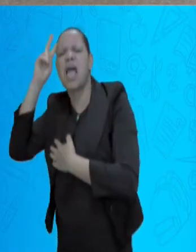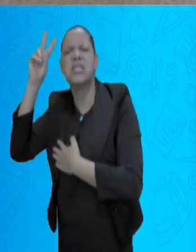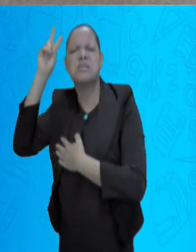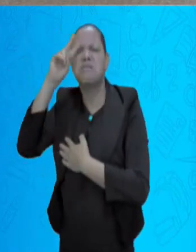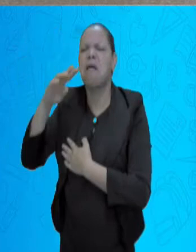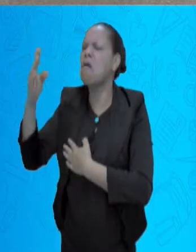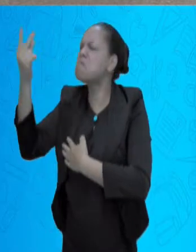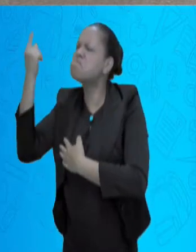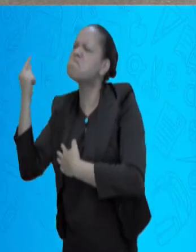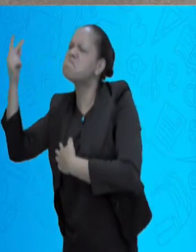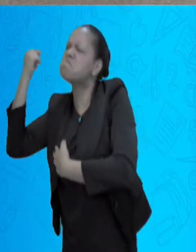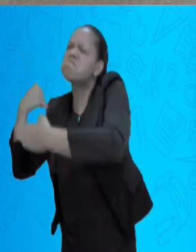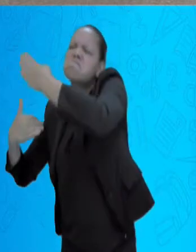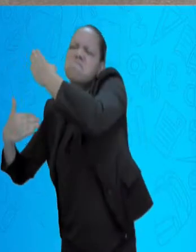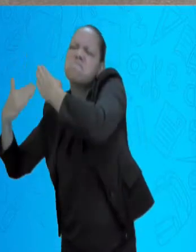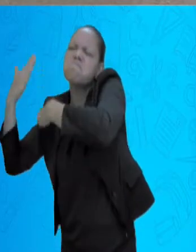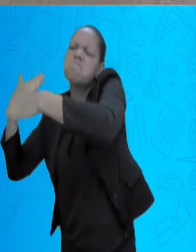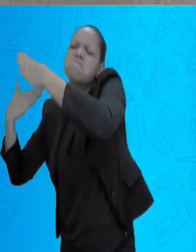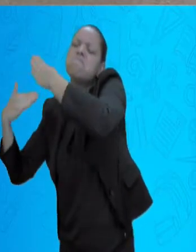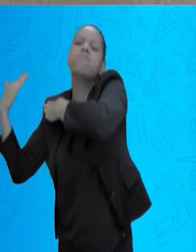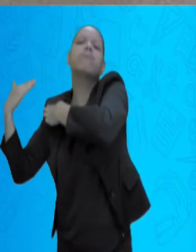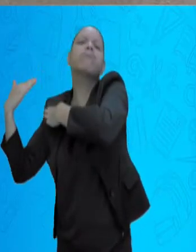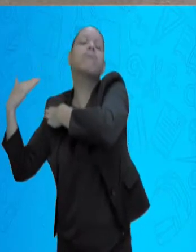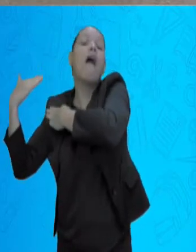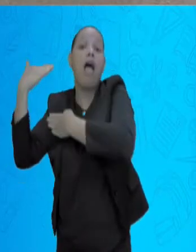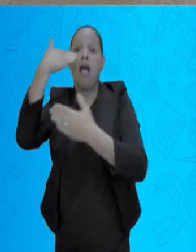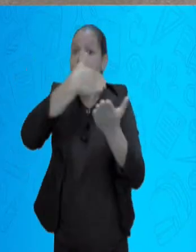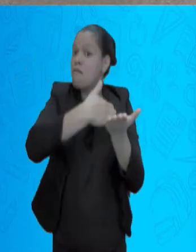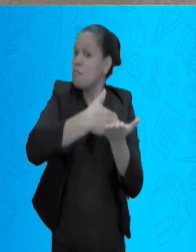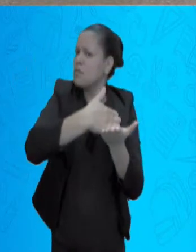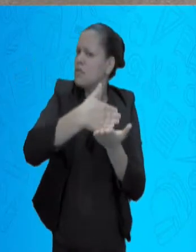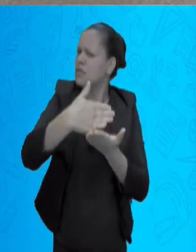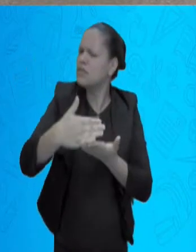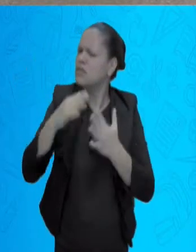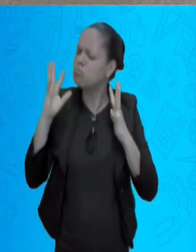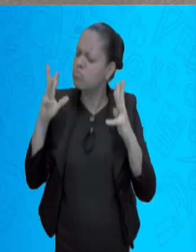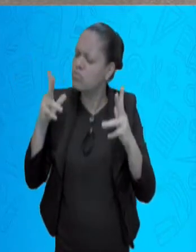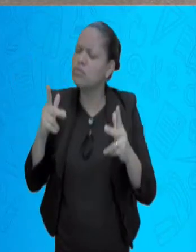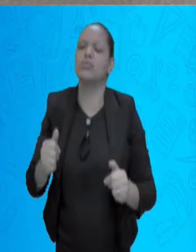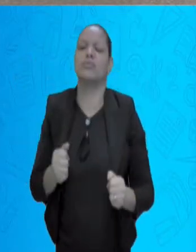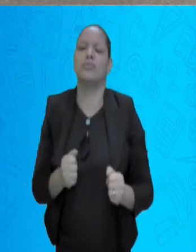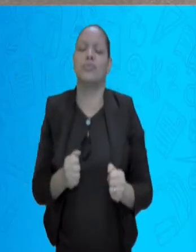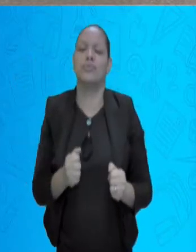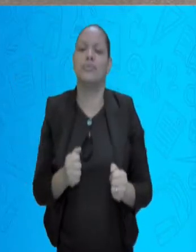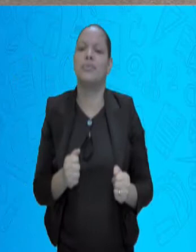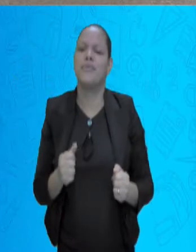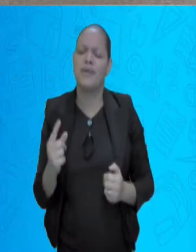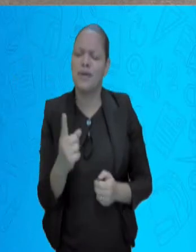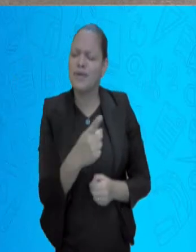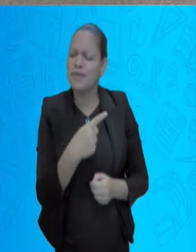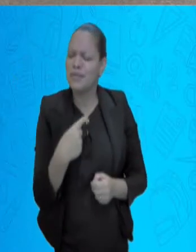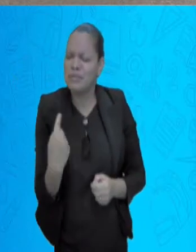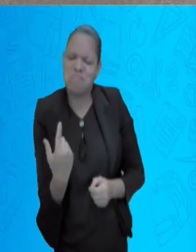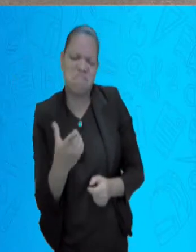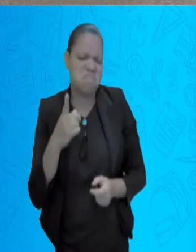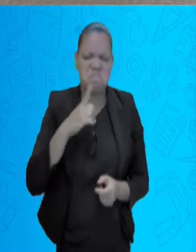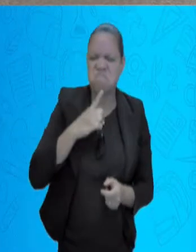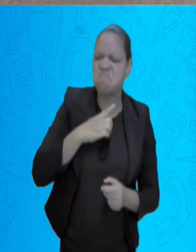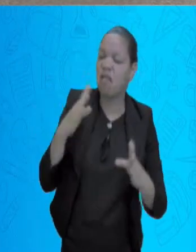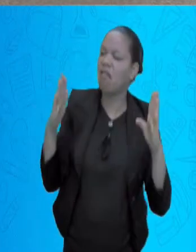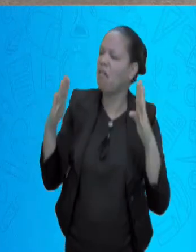no princípio de todas as coisas. O homem, nós não vivíamos em casas como hoje, não